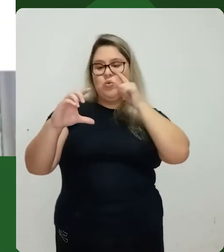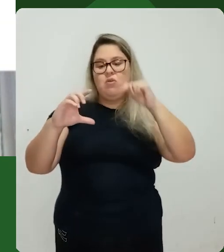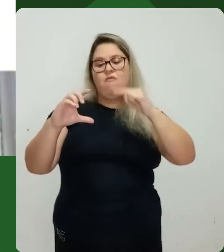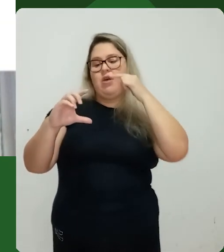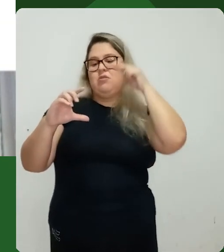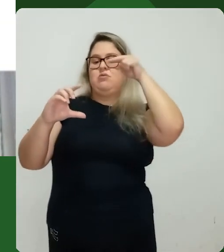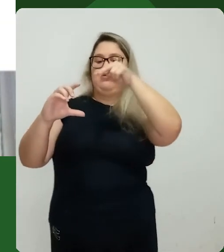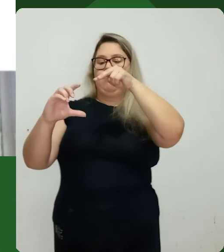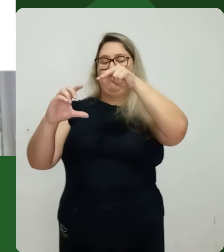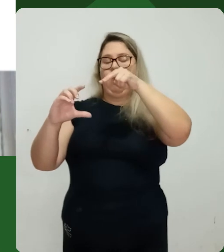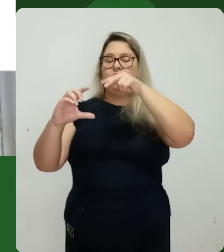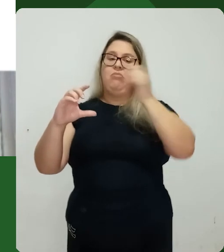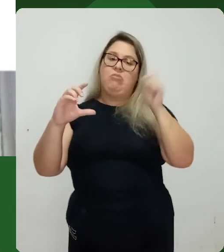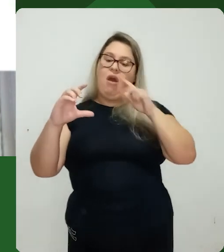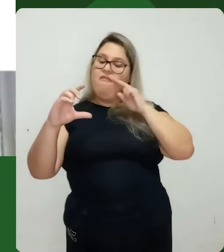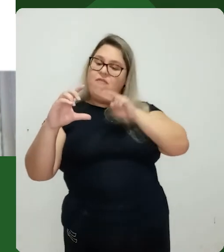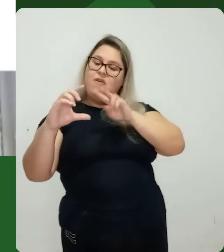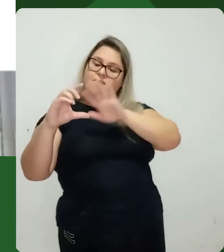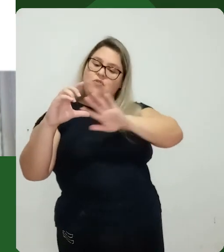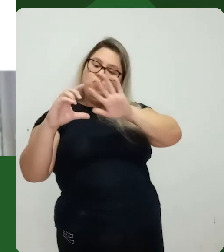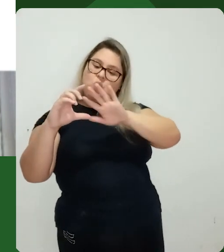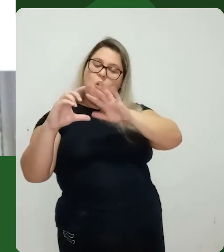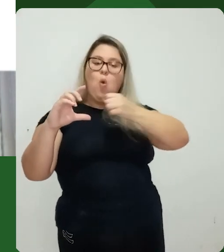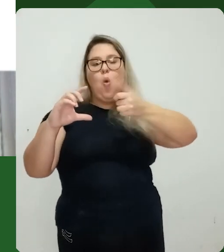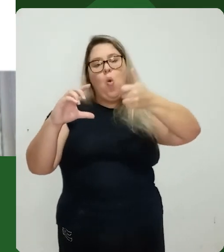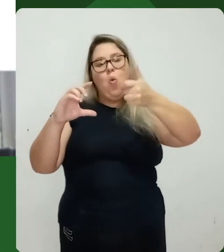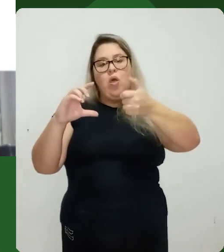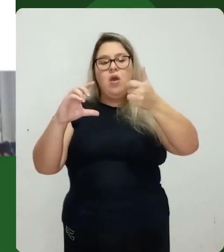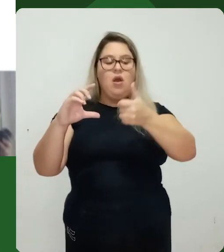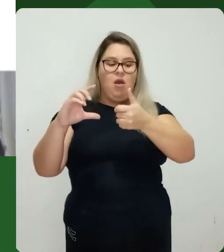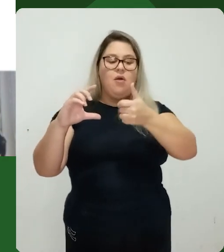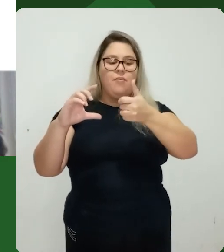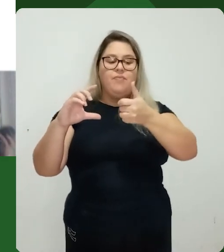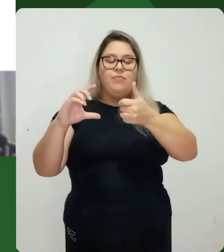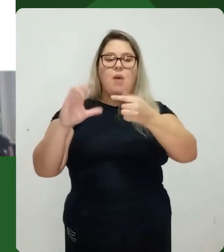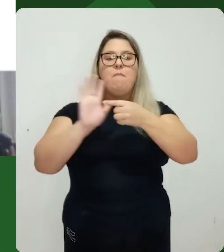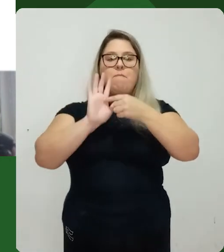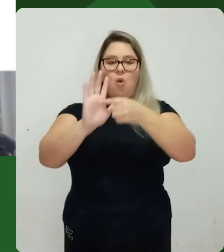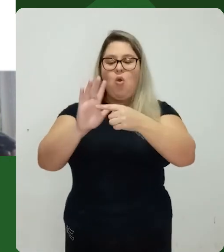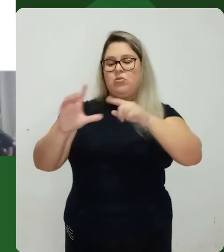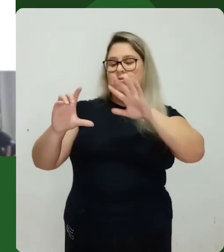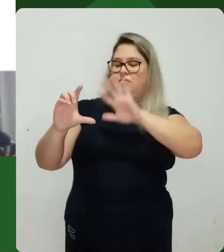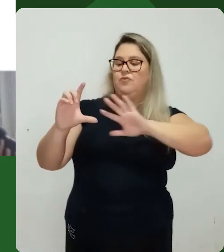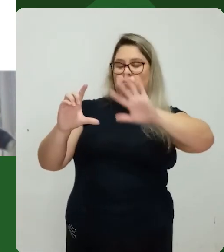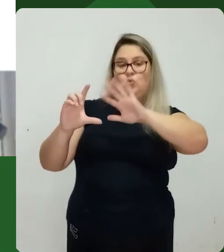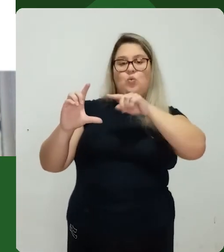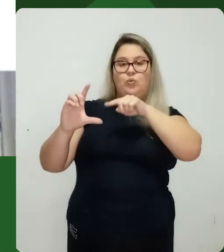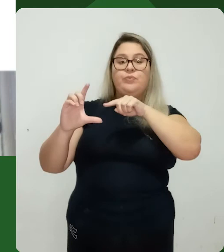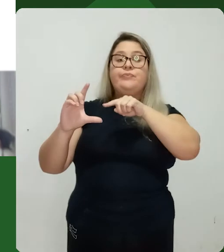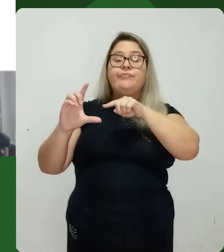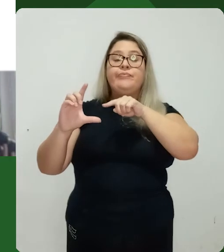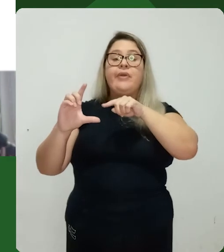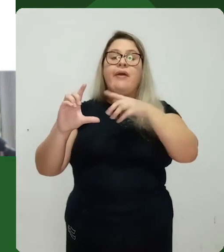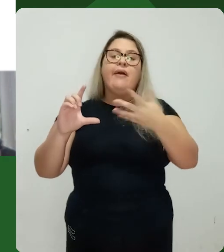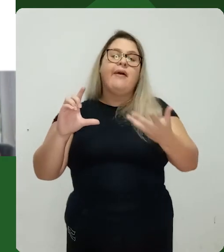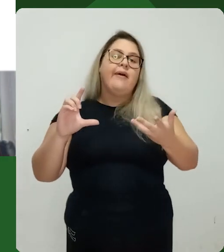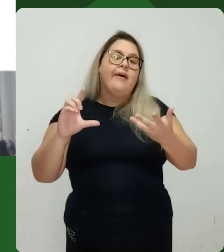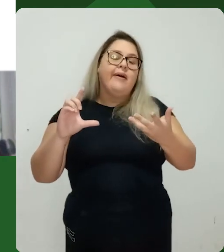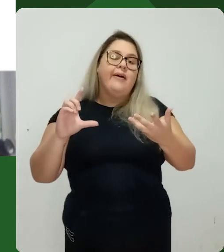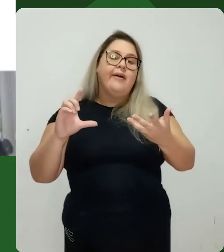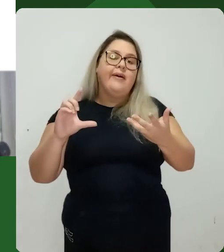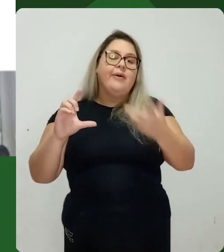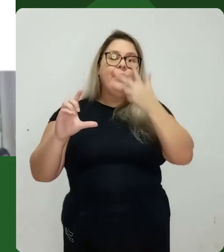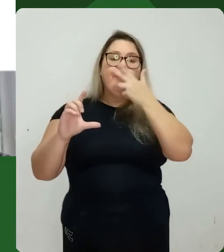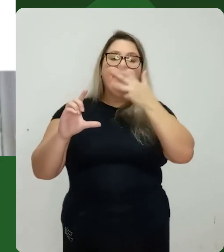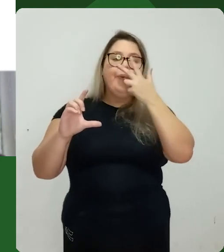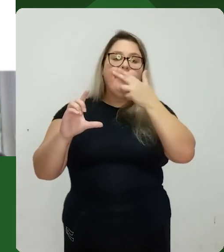chama fotômetro. Nessa câmera aqui do exemplo, ele está em cima. Na minha não está em cima. Na minha eu consigo enxergar ou pelo visor, ou eu consigo